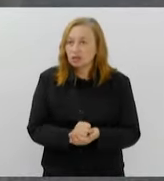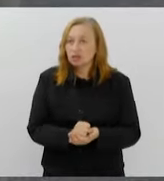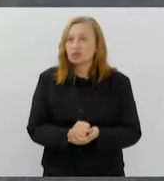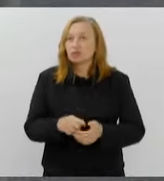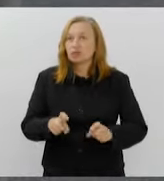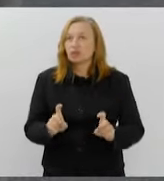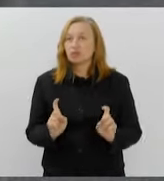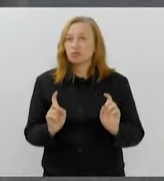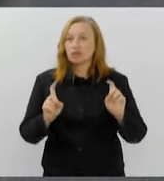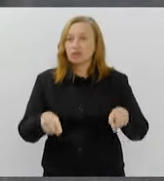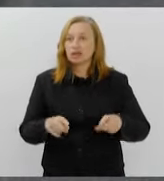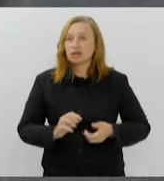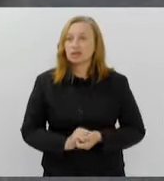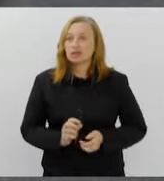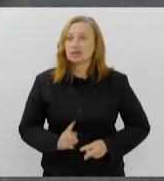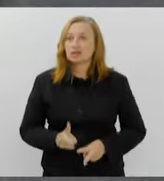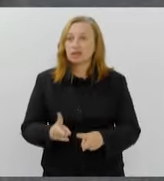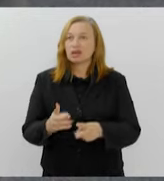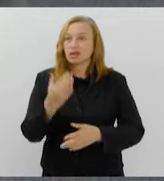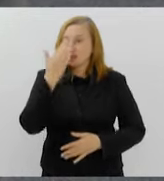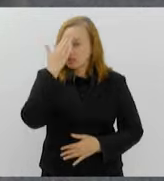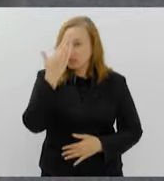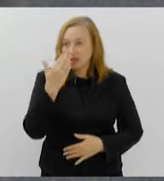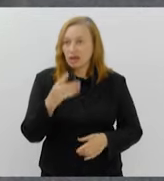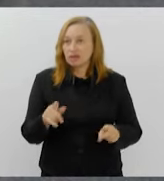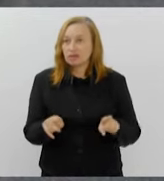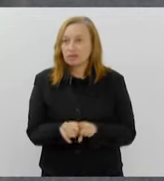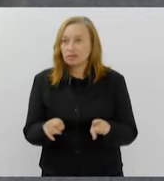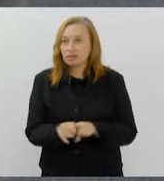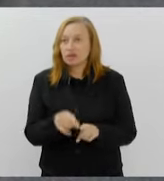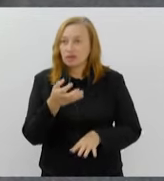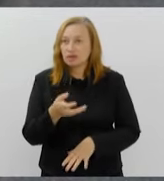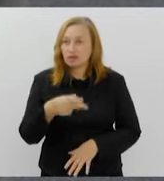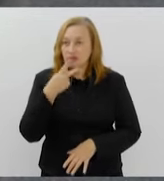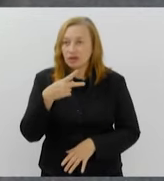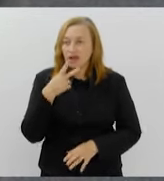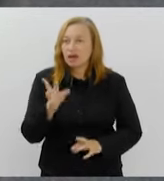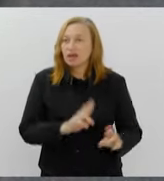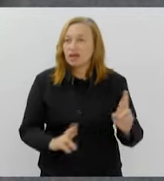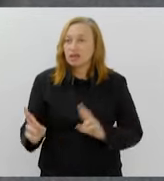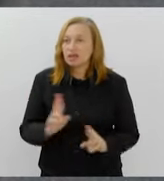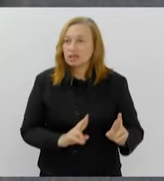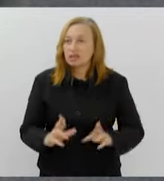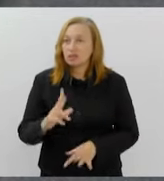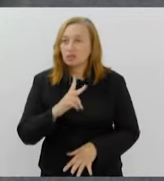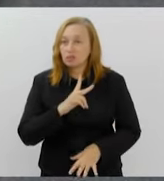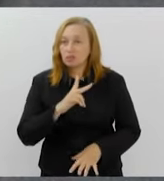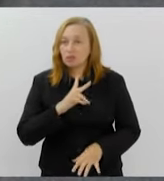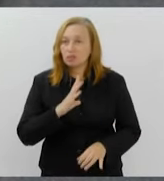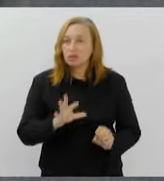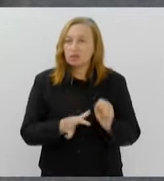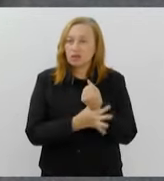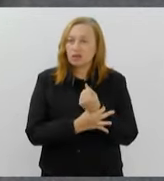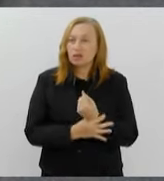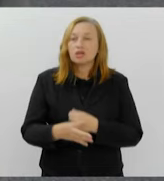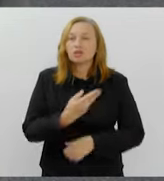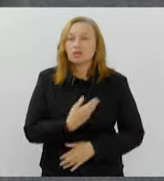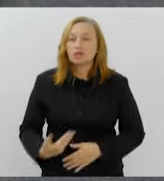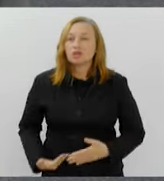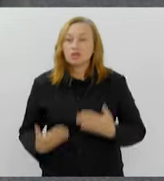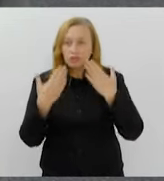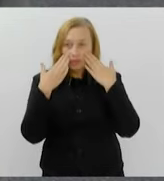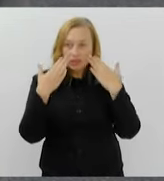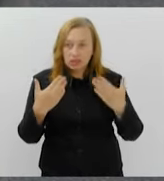mandato que aqui se segue Muito obrigado quero dizer também que em relação ao plano de segurança o governador deveria apresentar um plano de